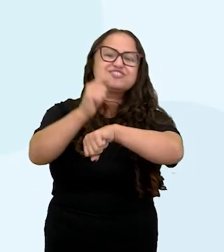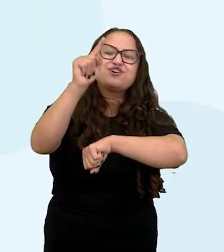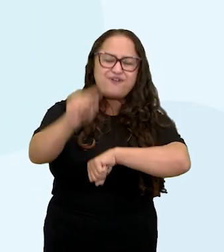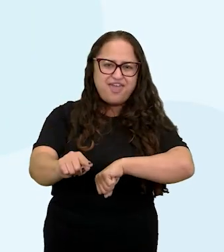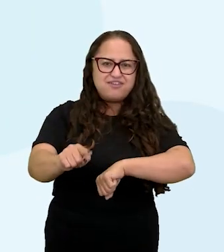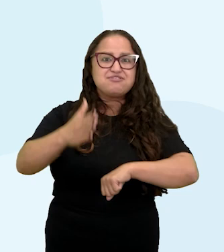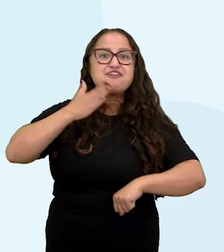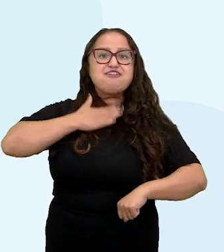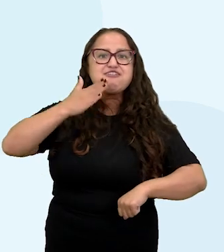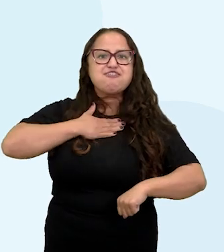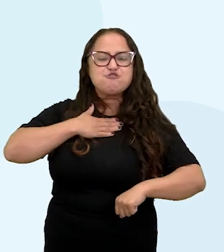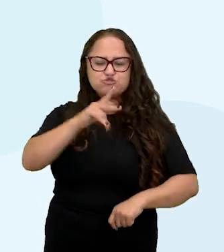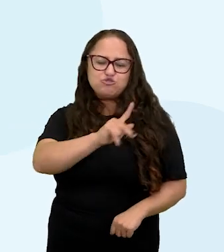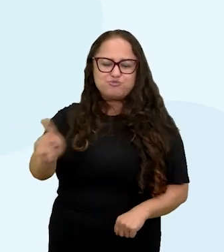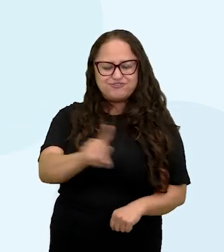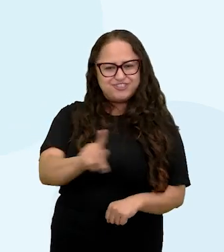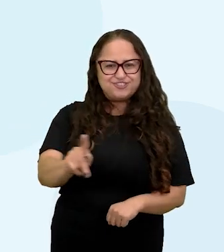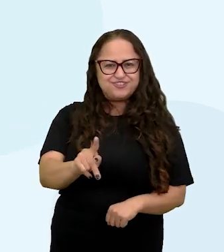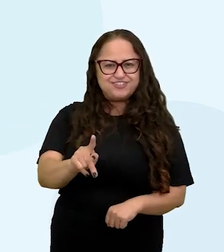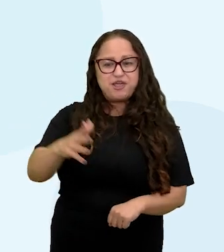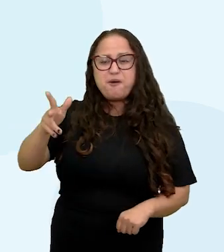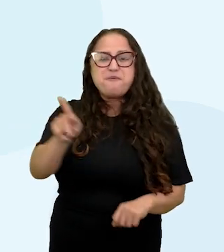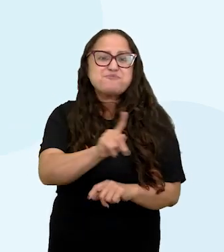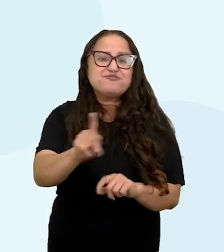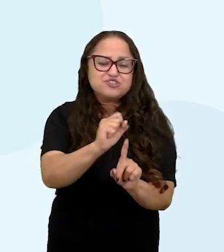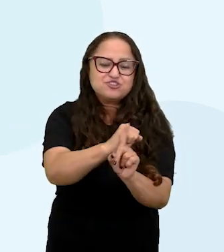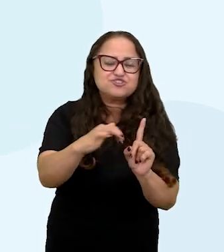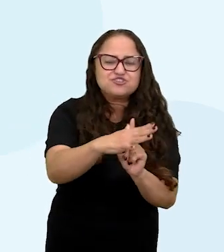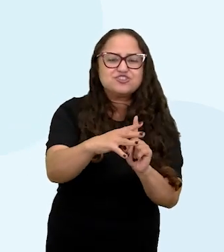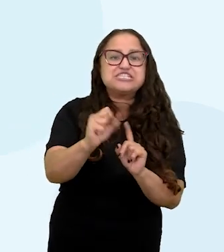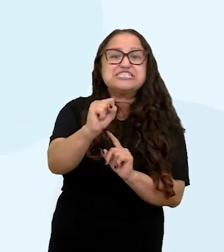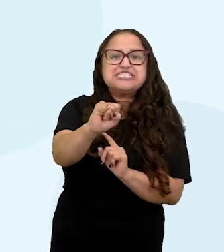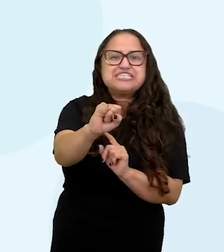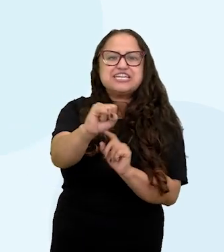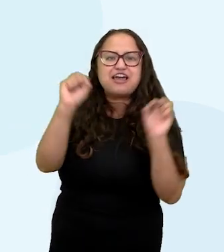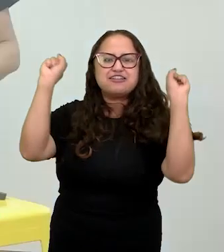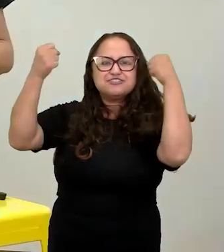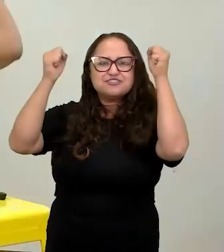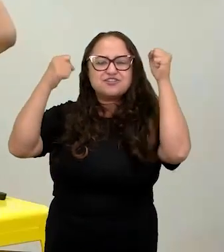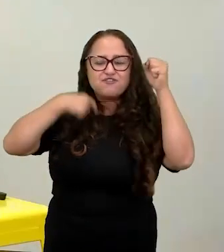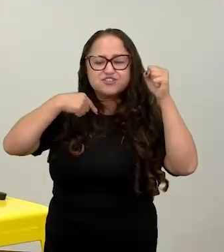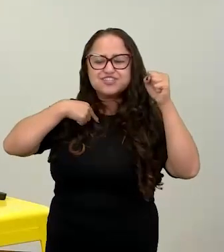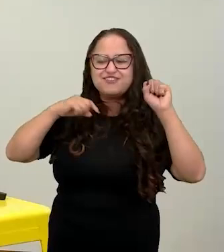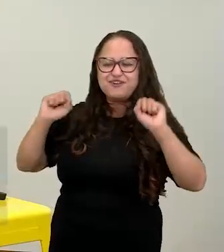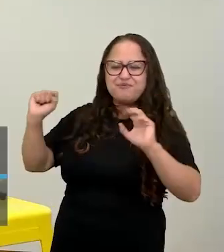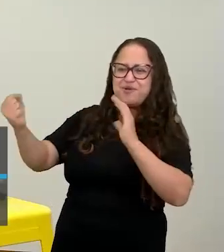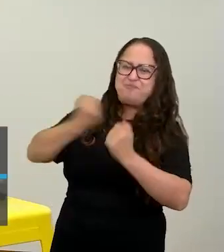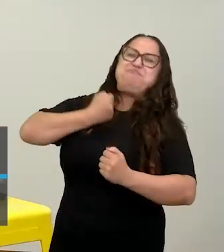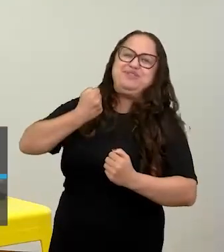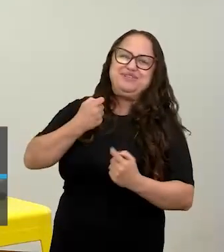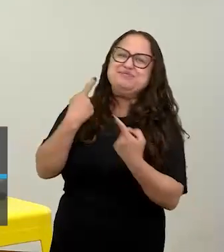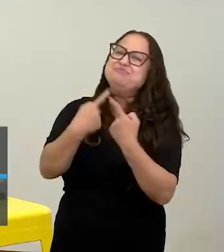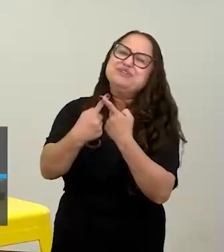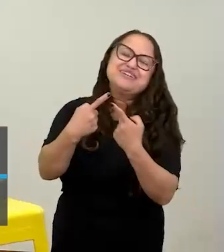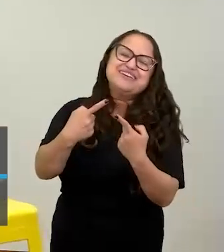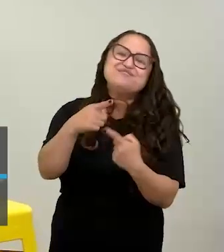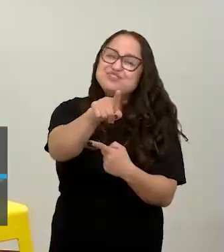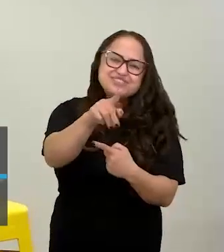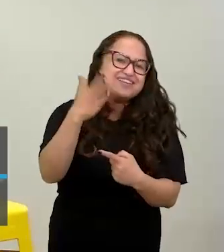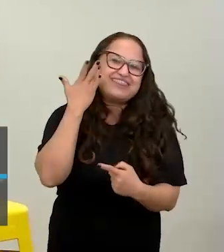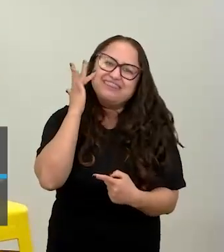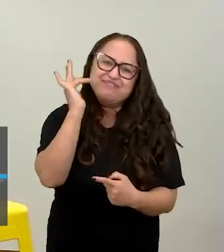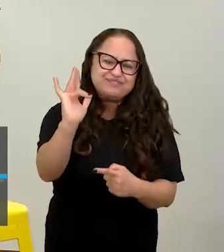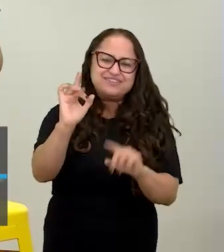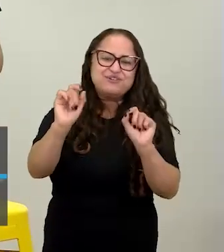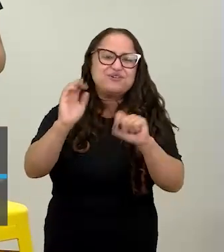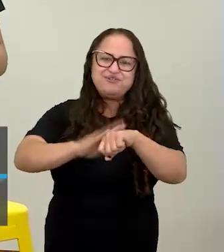sou professora. Eu sou professora de sociologia. Se eu for dar uma aula de educação física, vocês vão me matar, porque eu não vou saber o que eu estou fazendo. Se política é